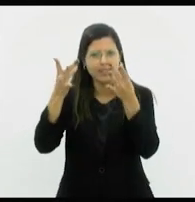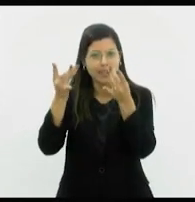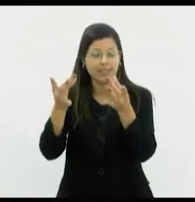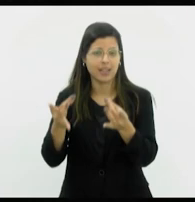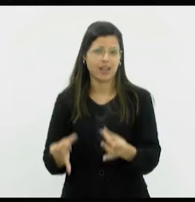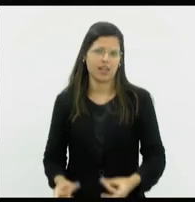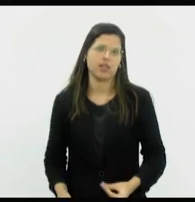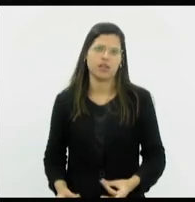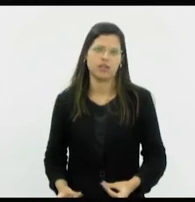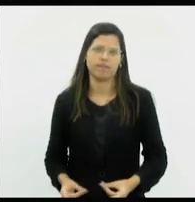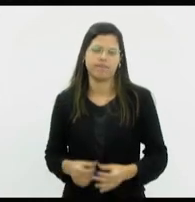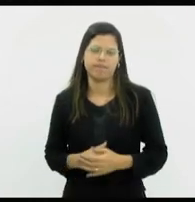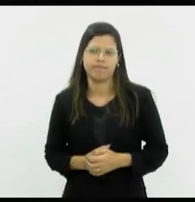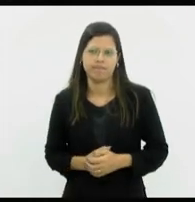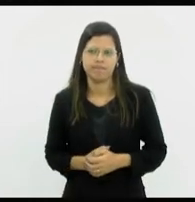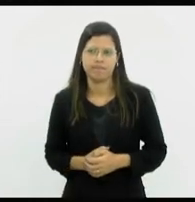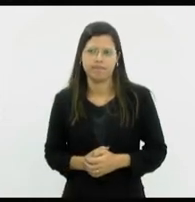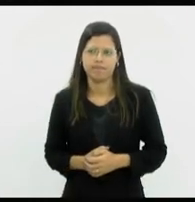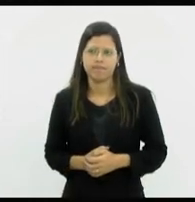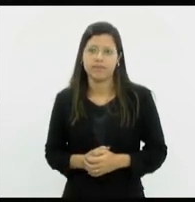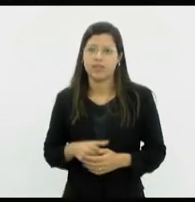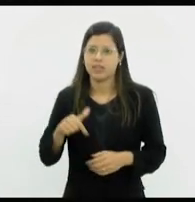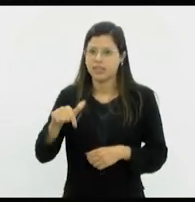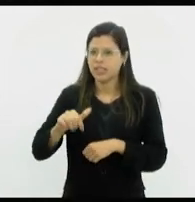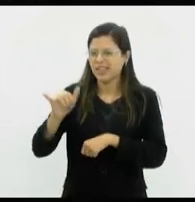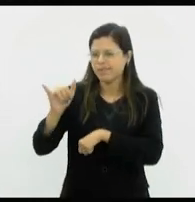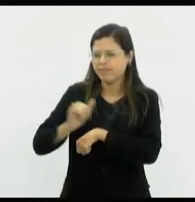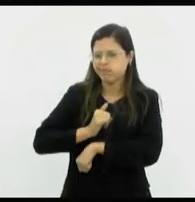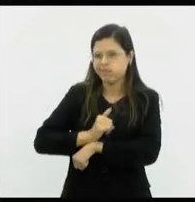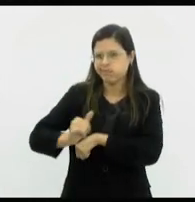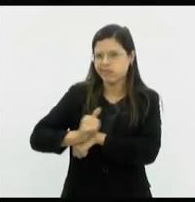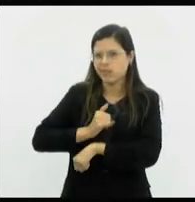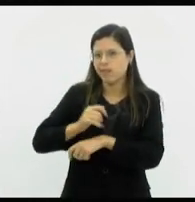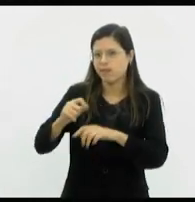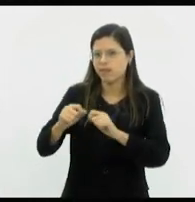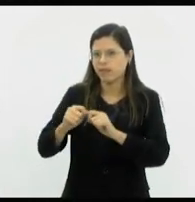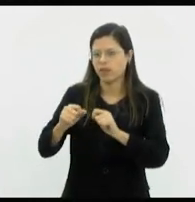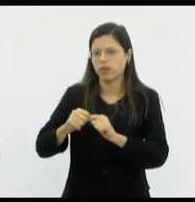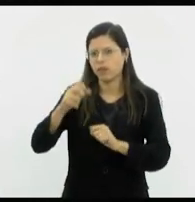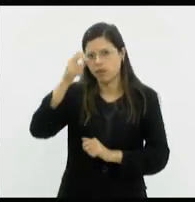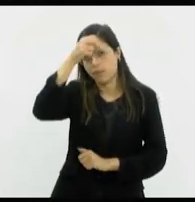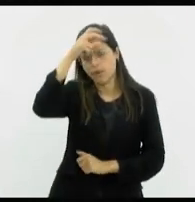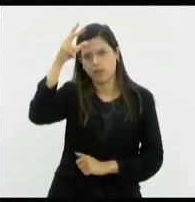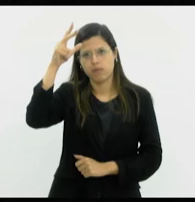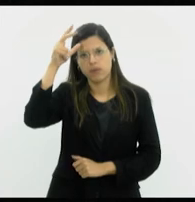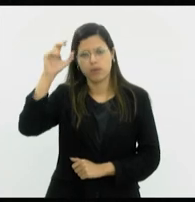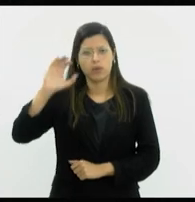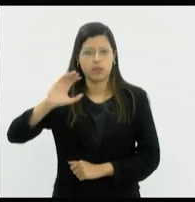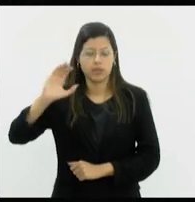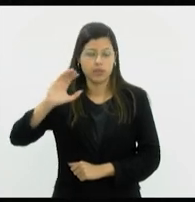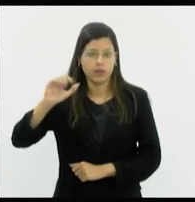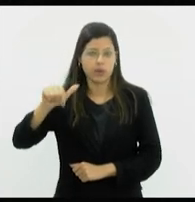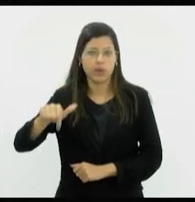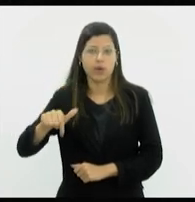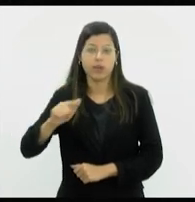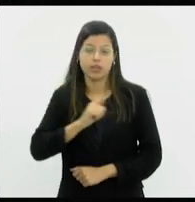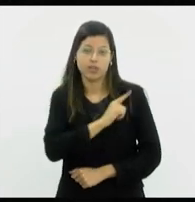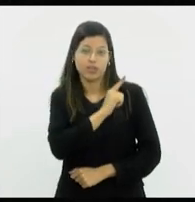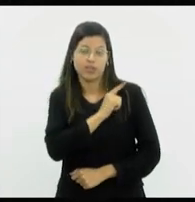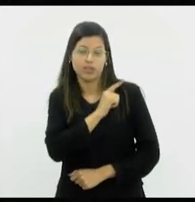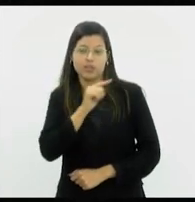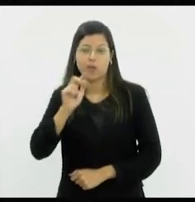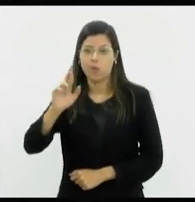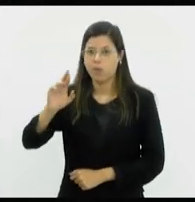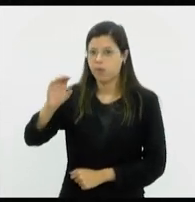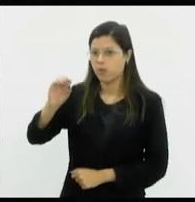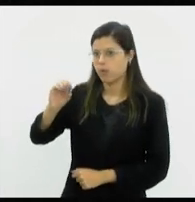minuciosa dessa manobra feita pela Prefeitura da cidade de Niterói, pela gestão Rodrigo